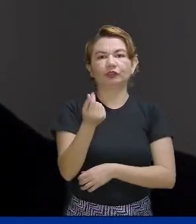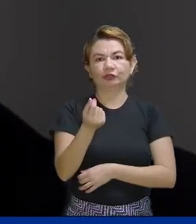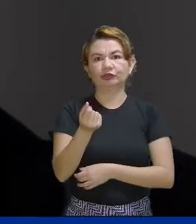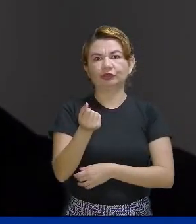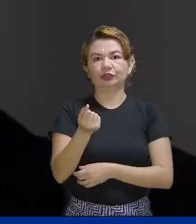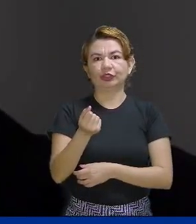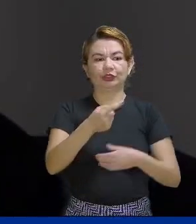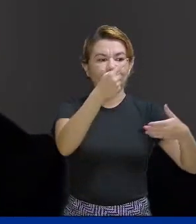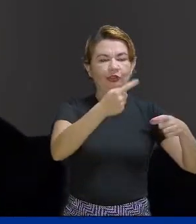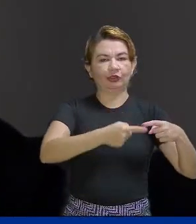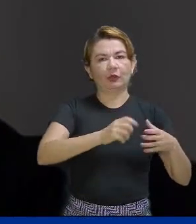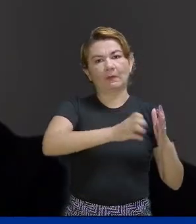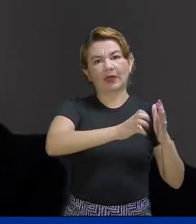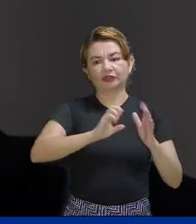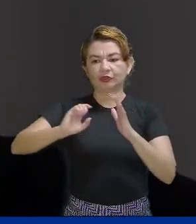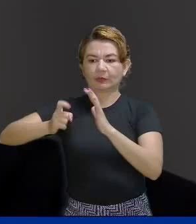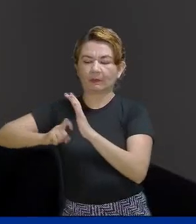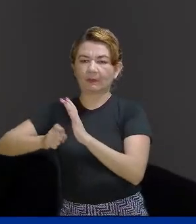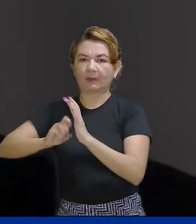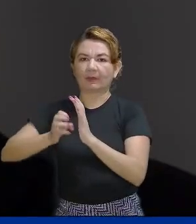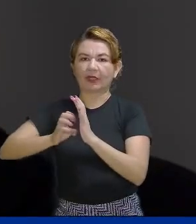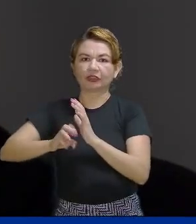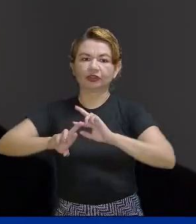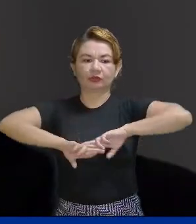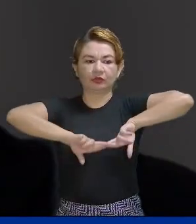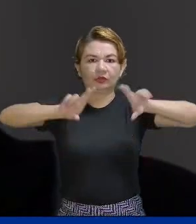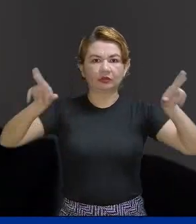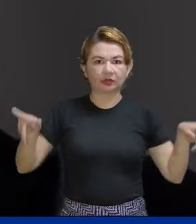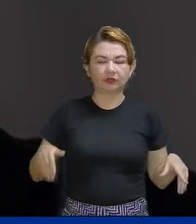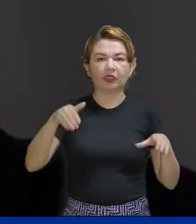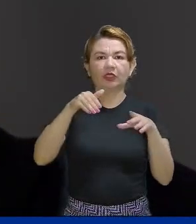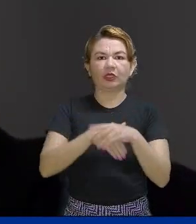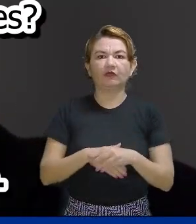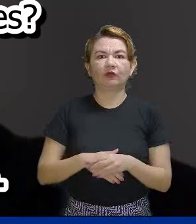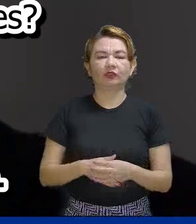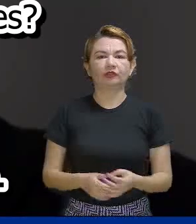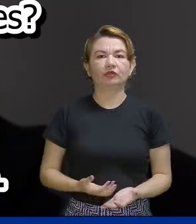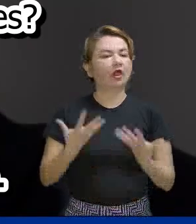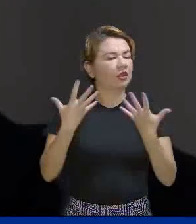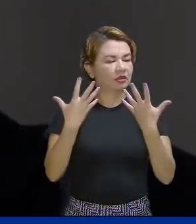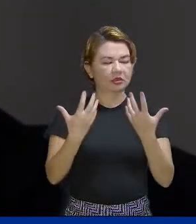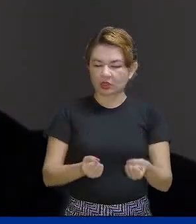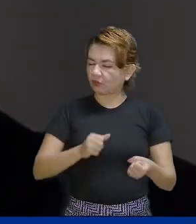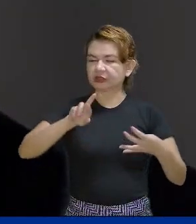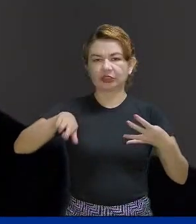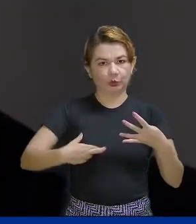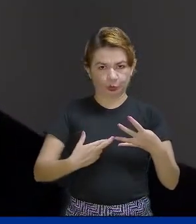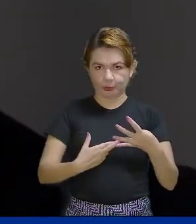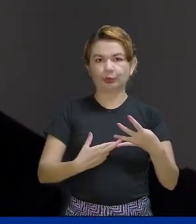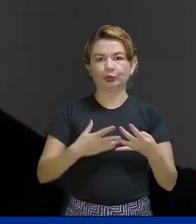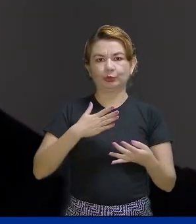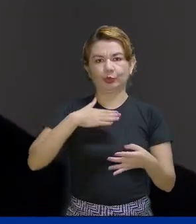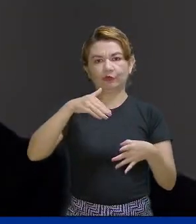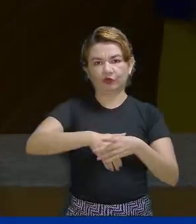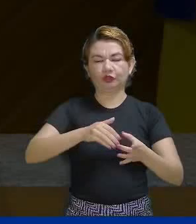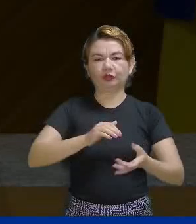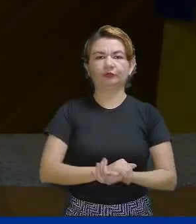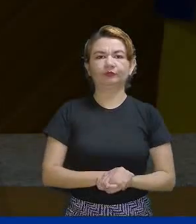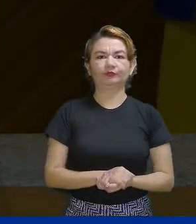partidos distintos a dos recorrentes. Diante disso, senhor presidente, eu voto pelo desprovimento do recurso. É como voto.